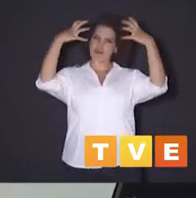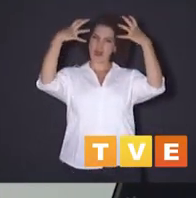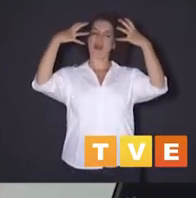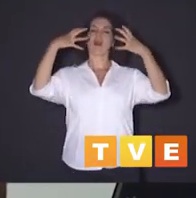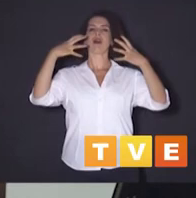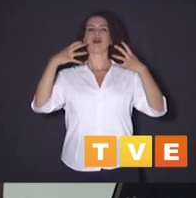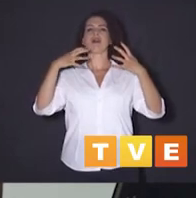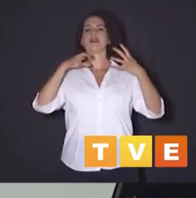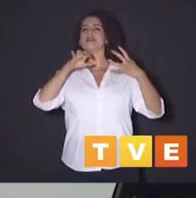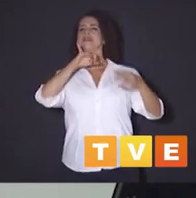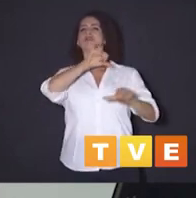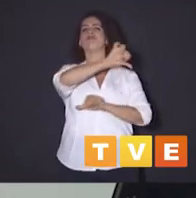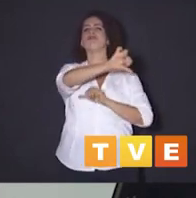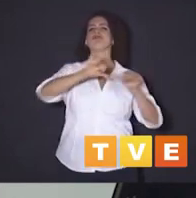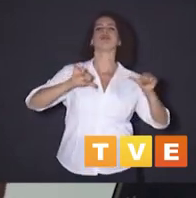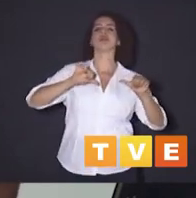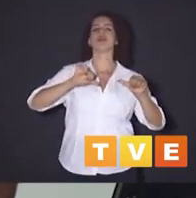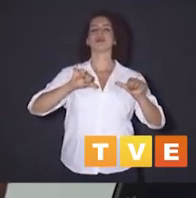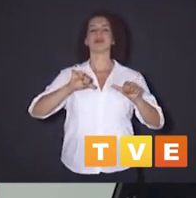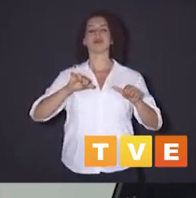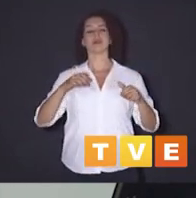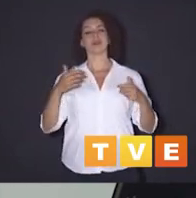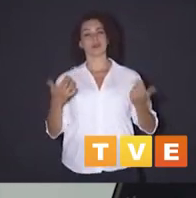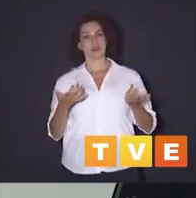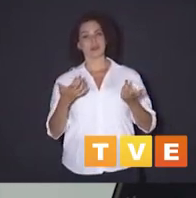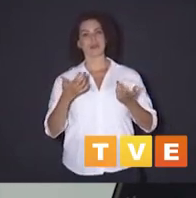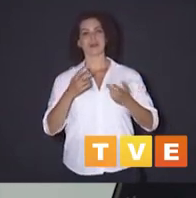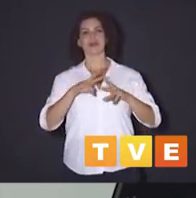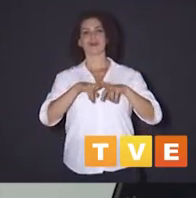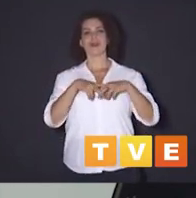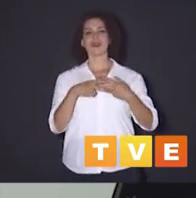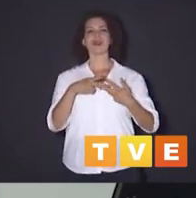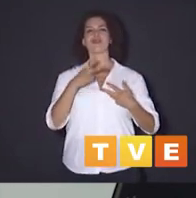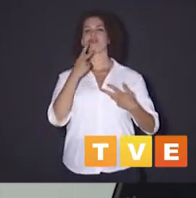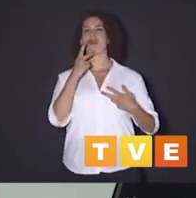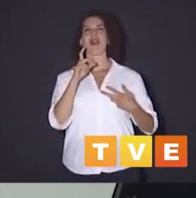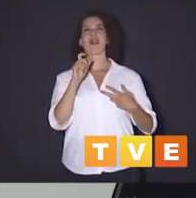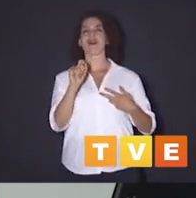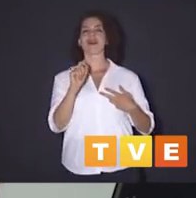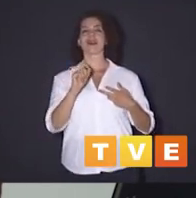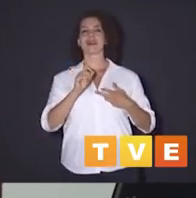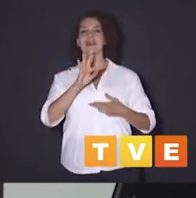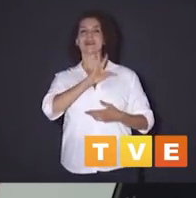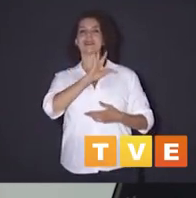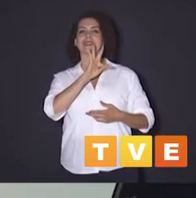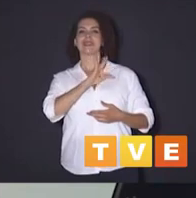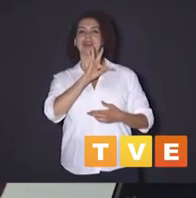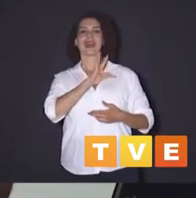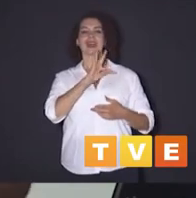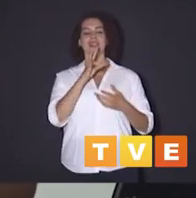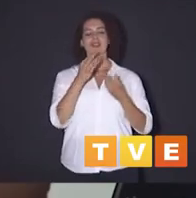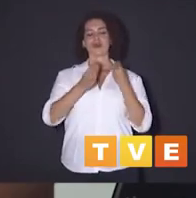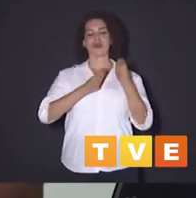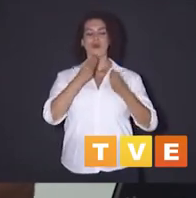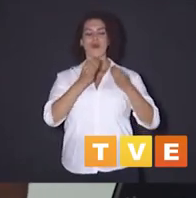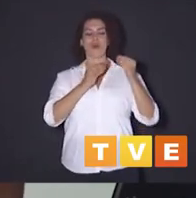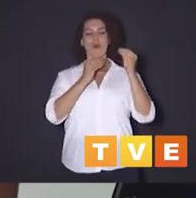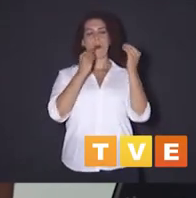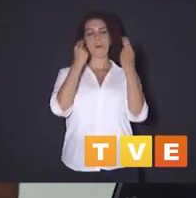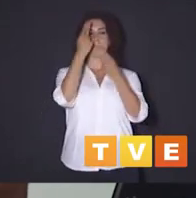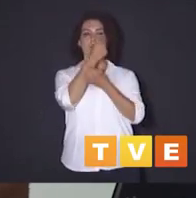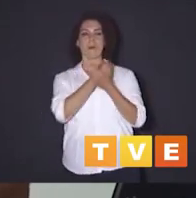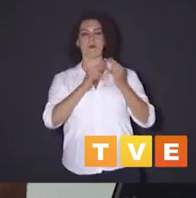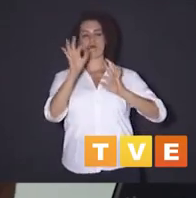cabelos crespos não é porque quando a gente fala de técnicas com as médicas de todas as técnicas corporais